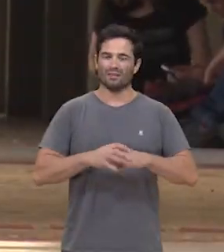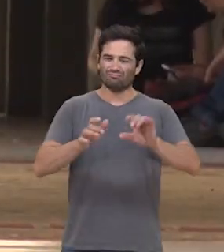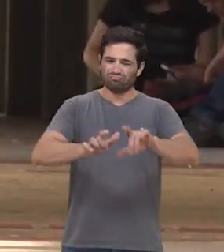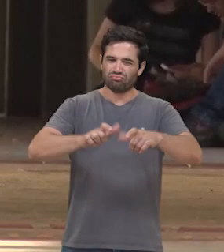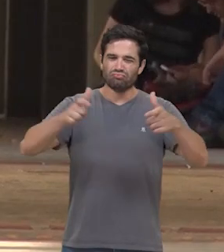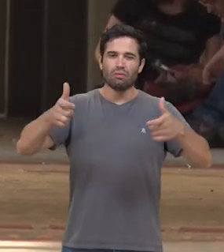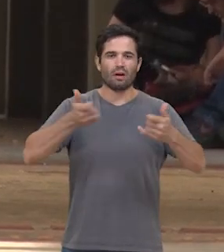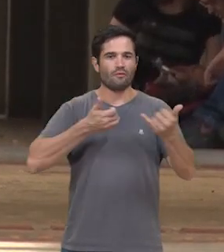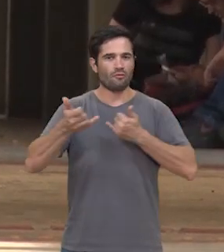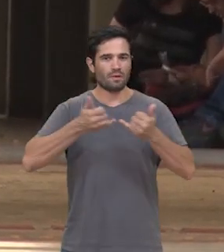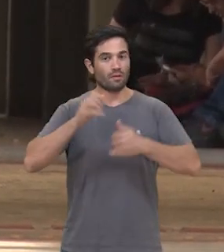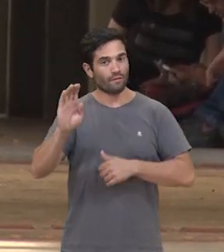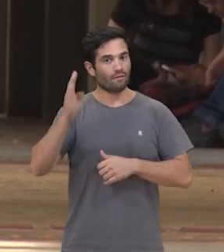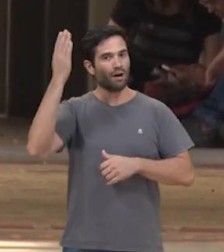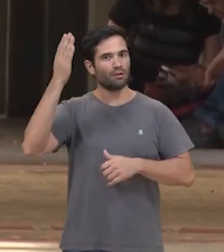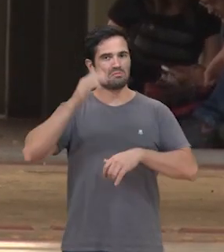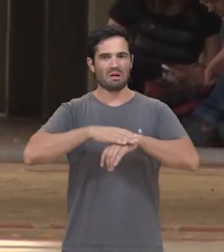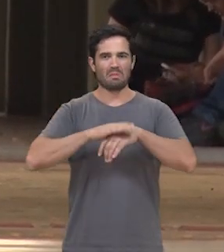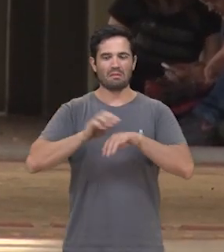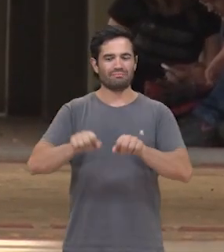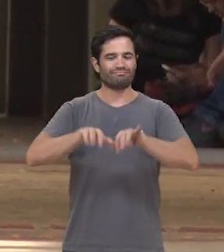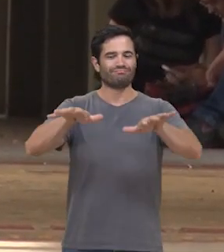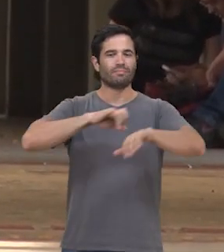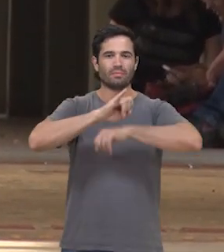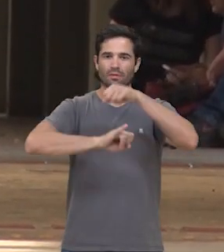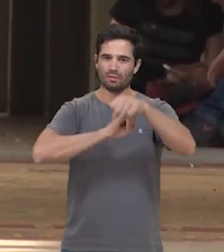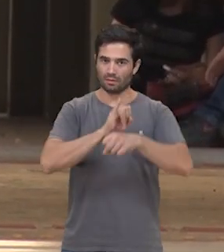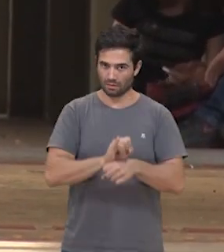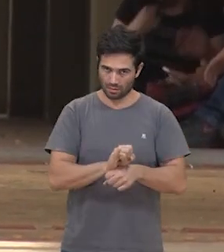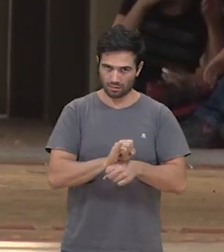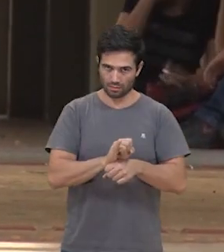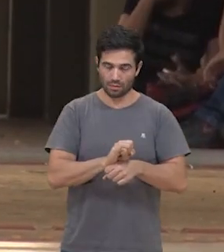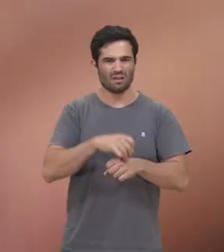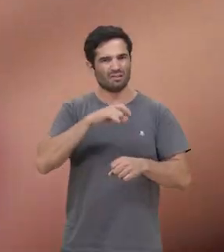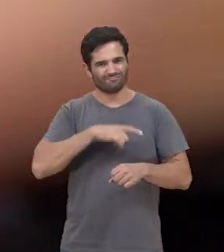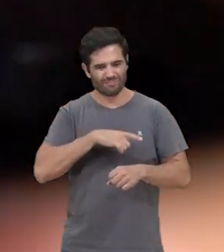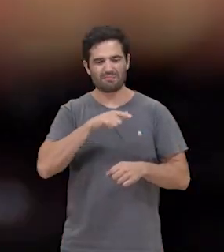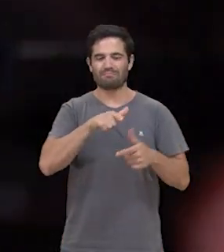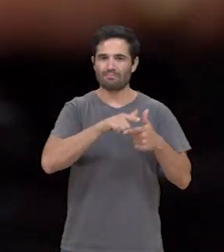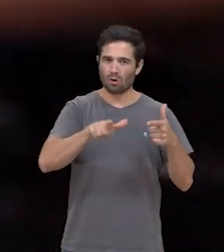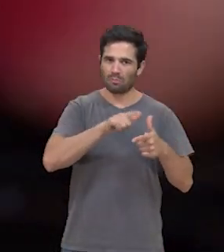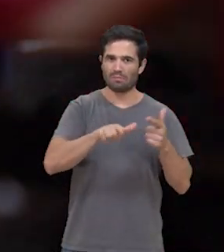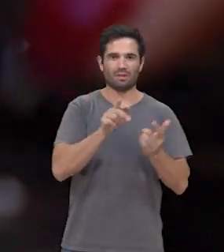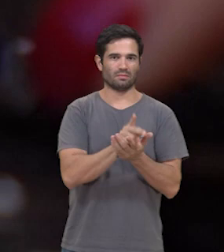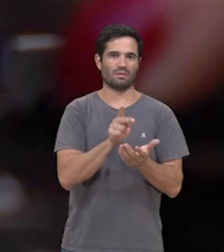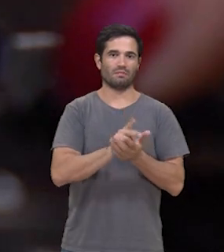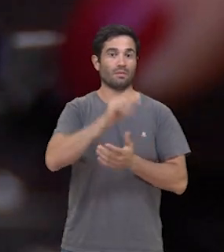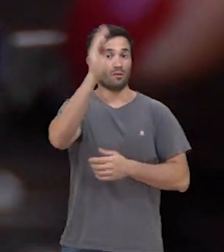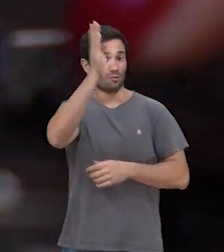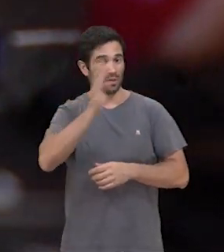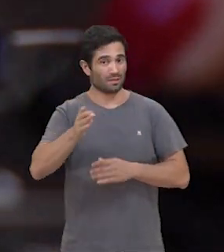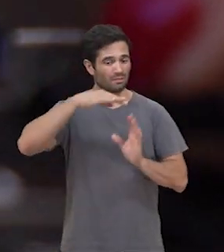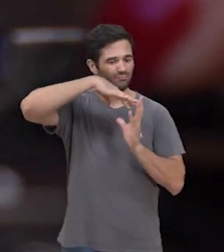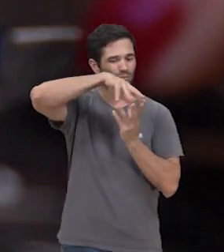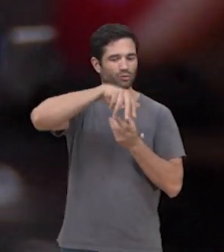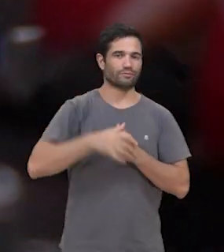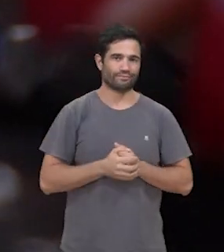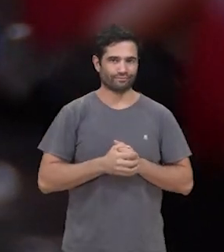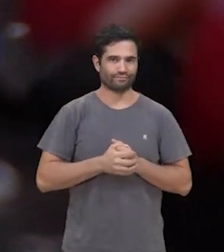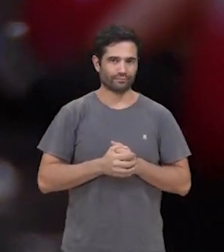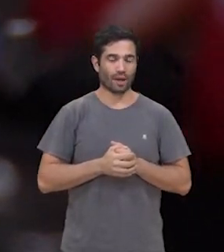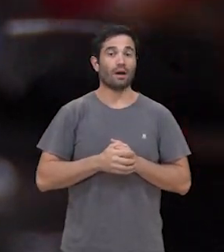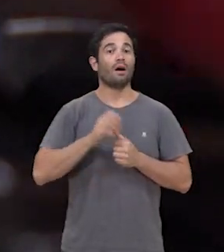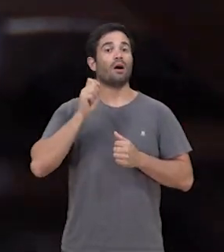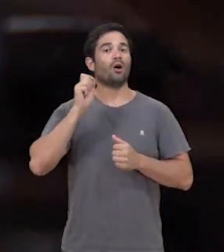o crescimento de informações falsas que circulam principalmente na internet provocam transtornos constantes no Brasil e no